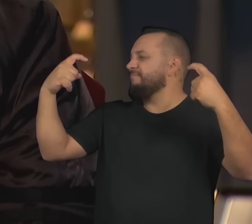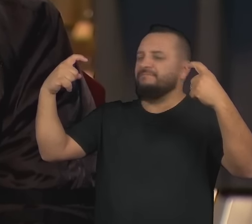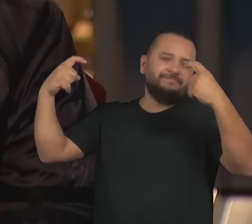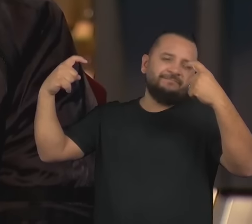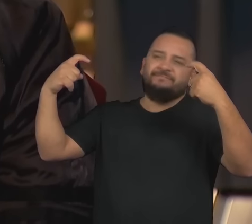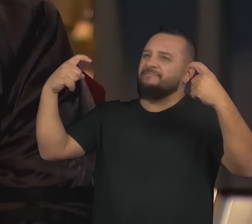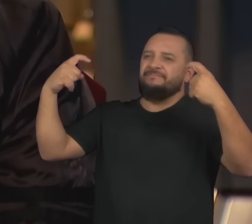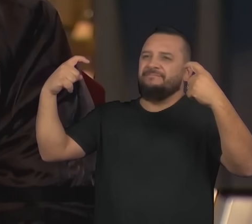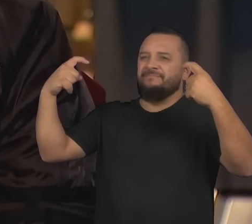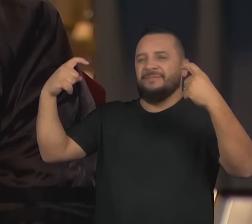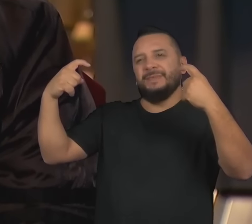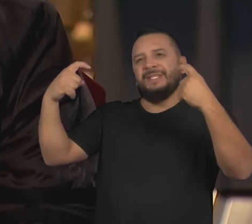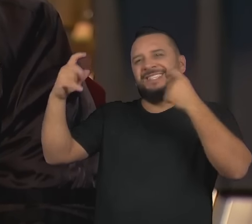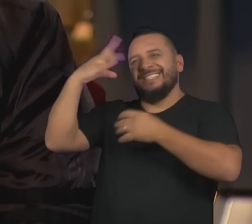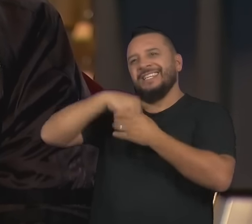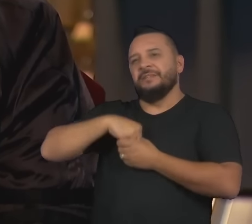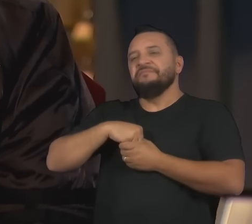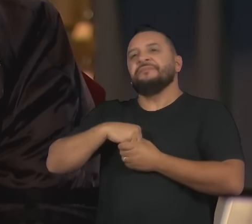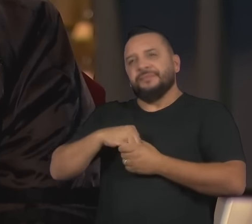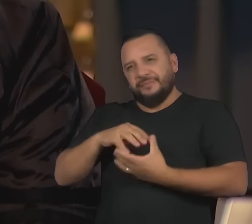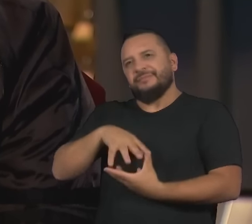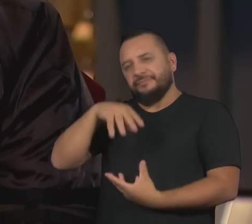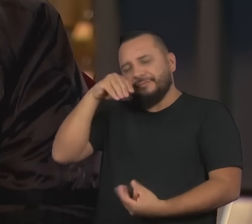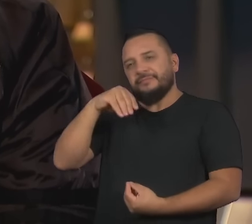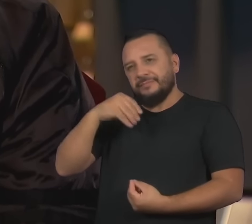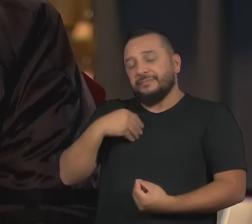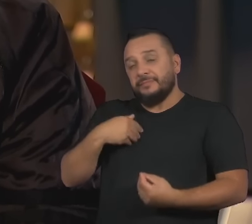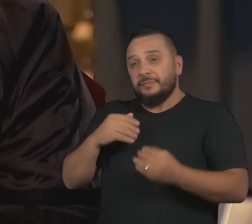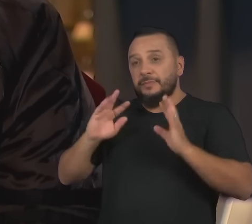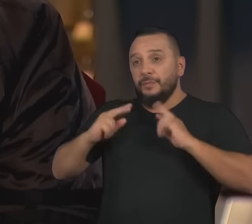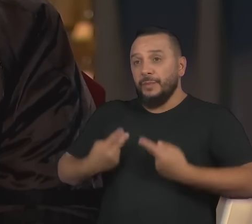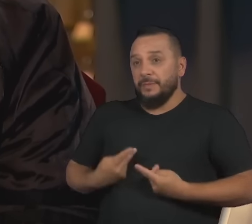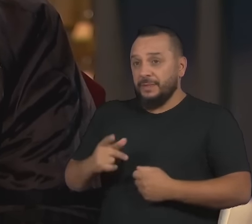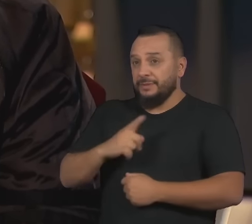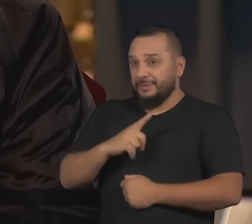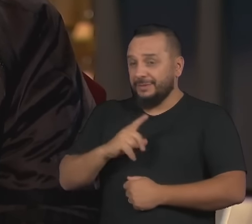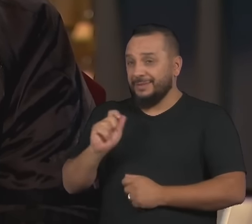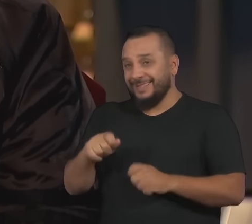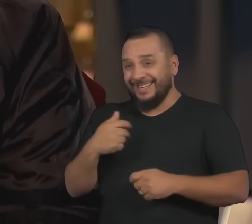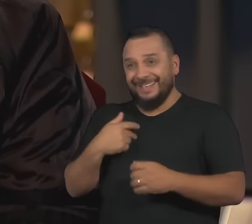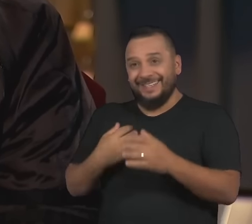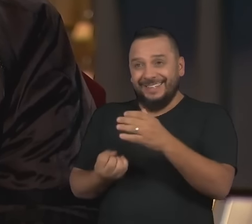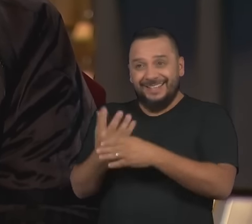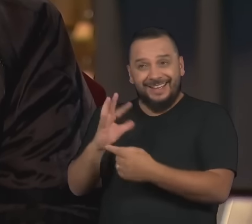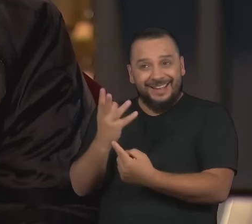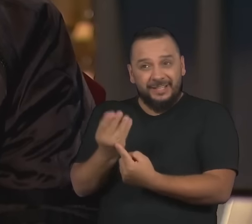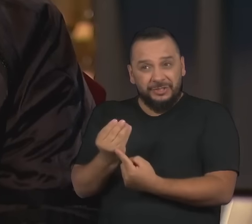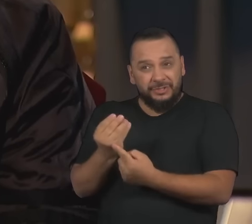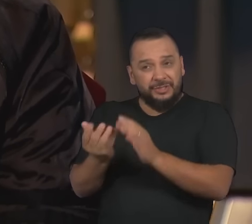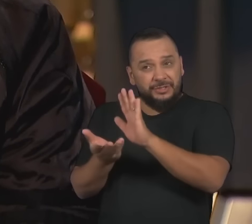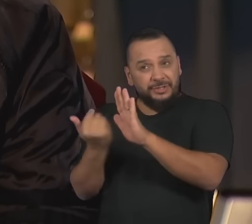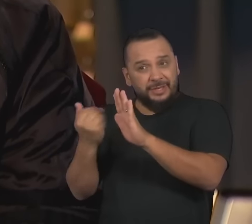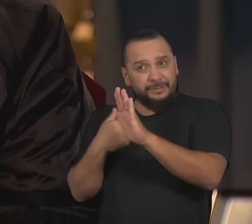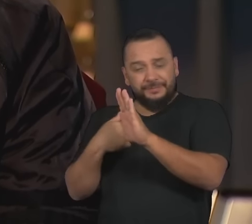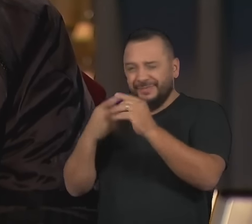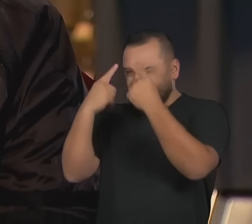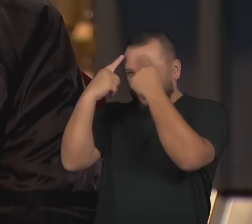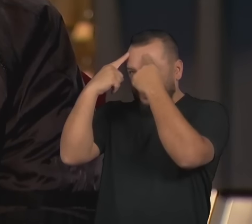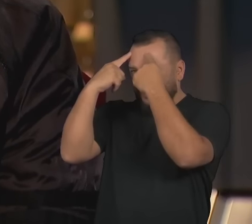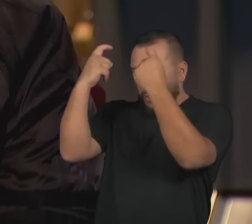da alma mais profunda do ser humano, né? É possível produzir arte sem violência? É